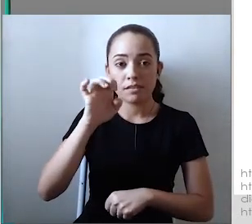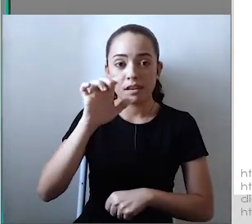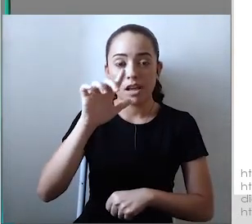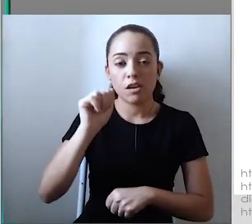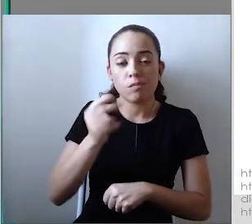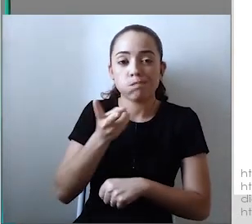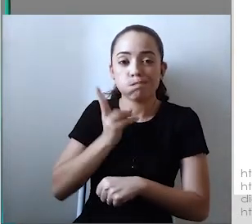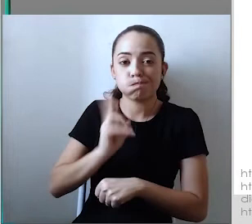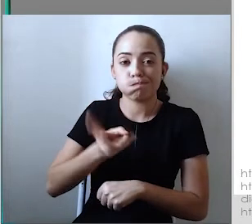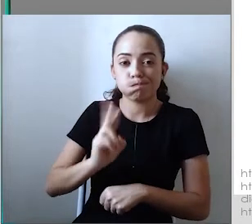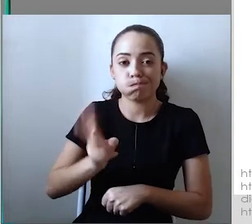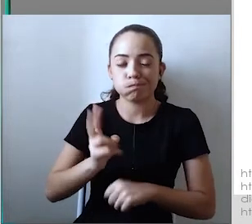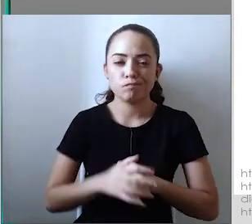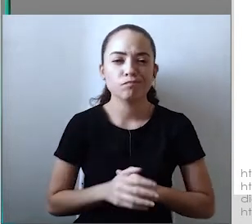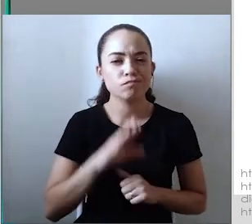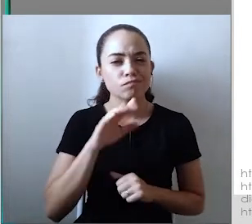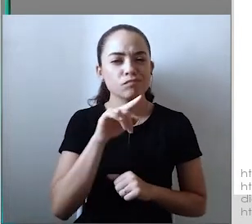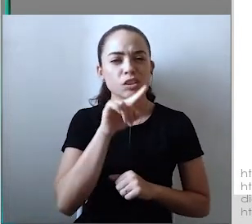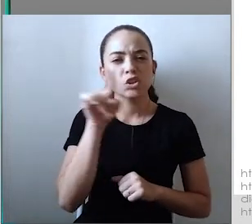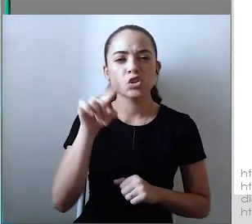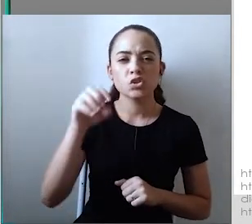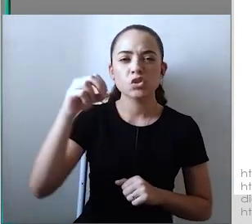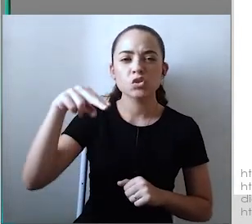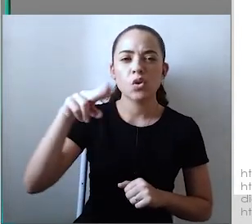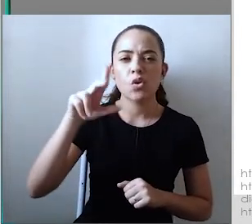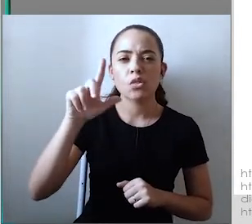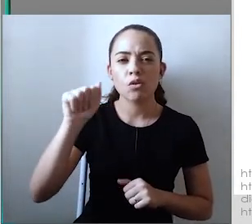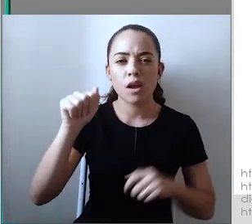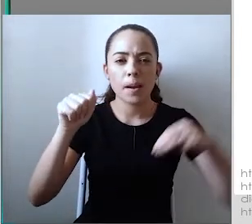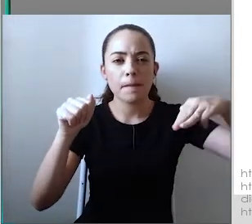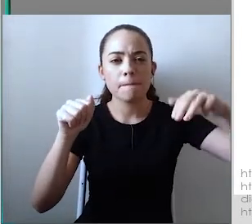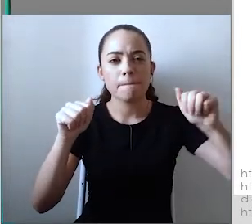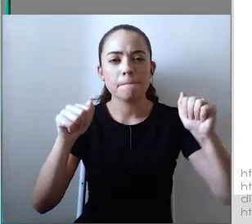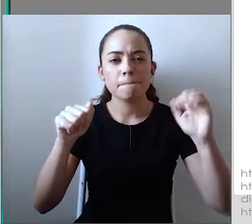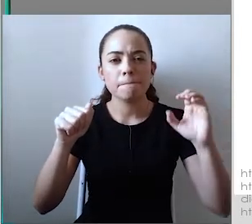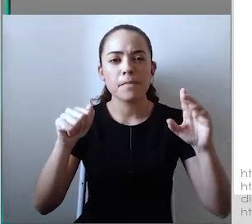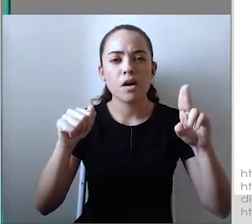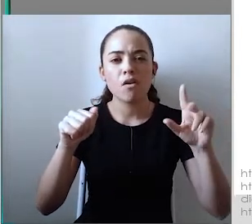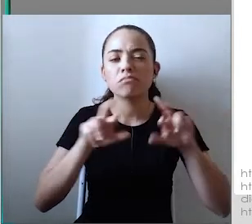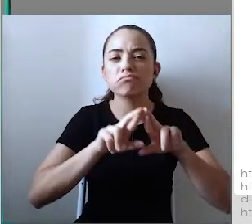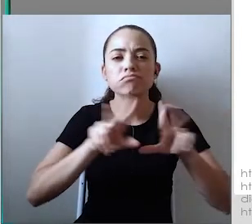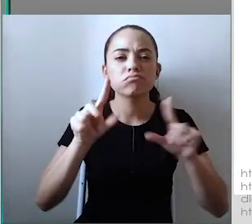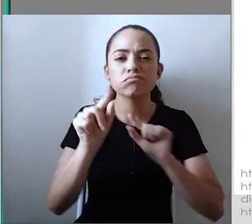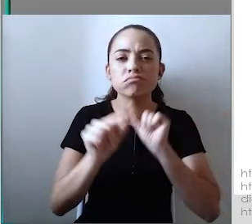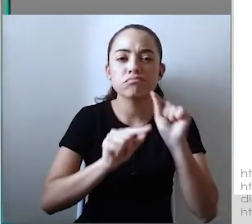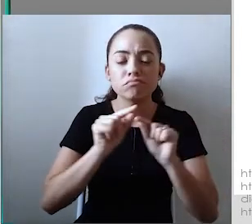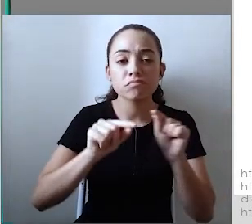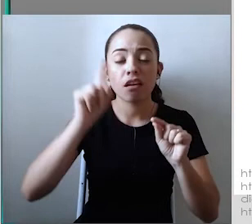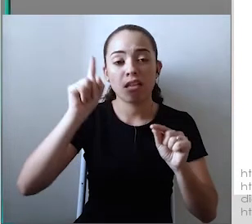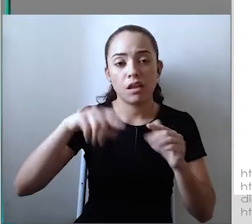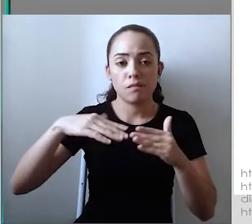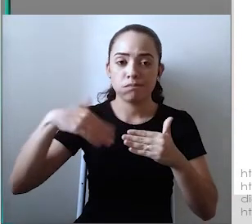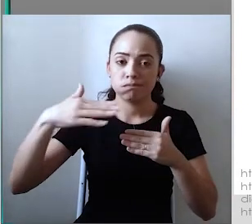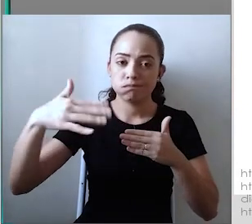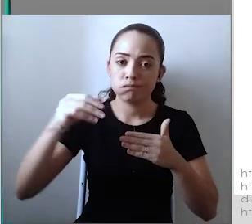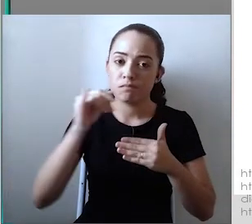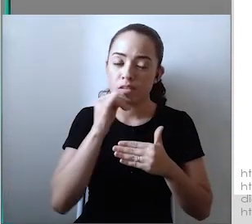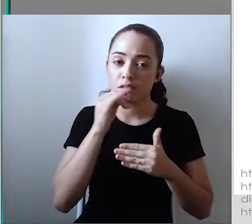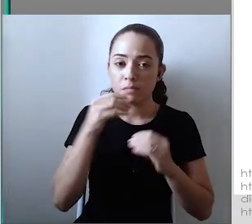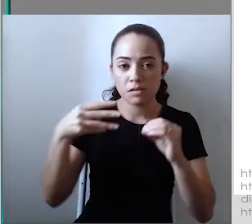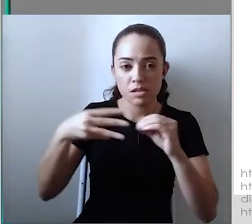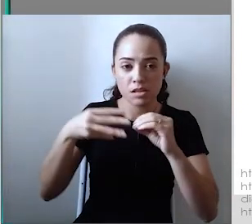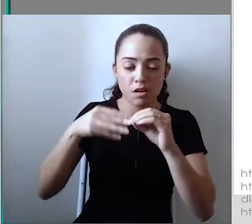A diferença entre as ônulas de adesão e as máculas de adesão está na sua posição que adotam ao longo